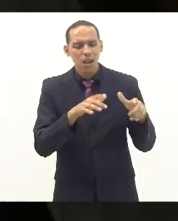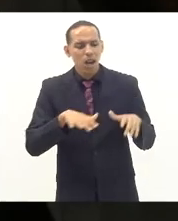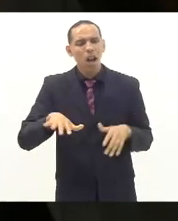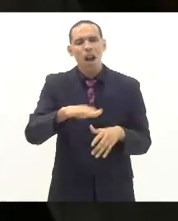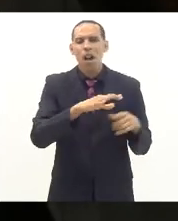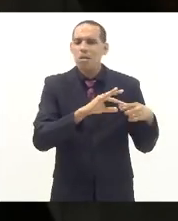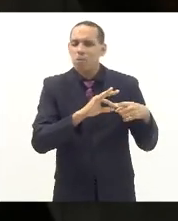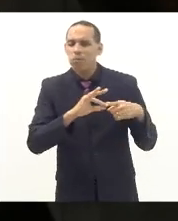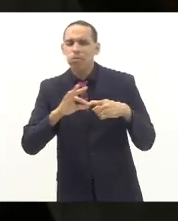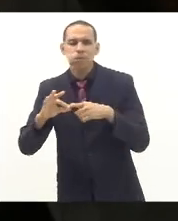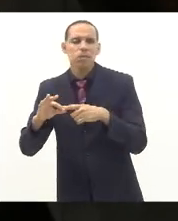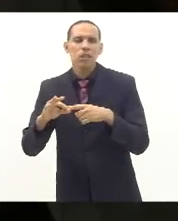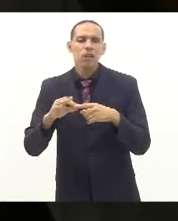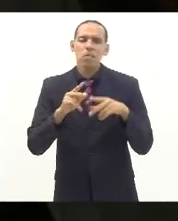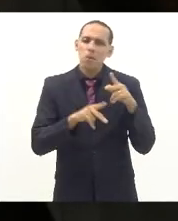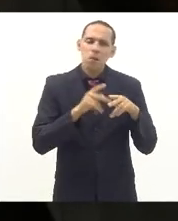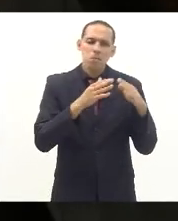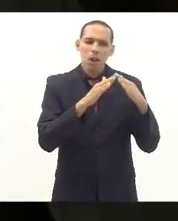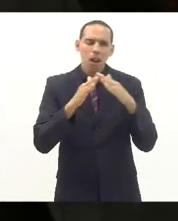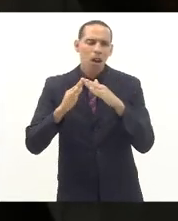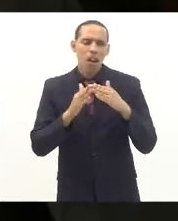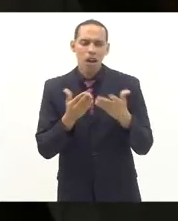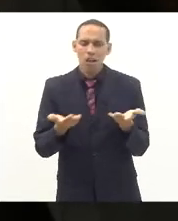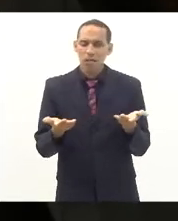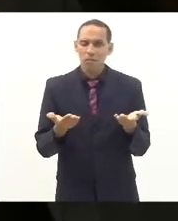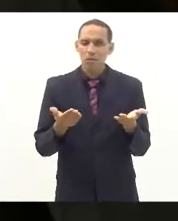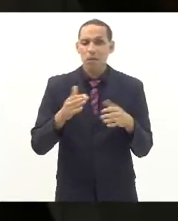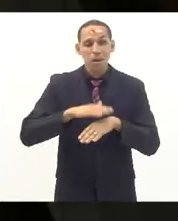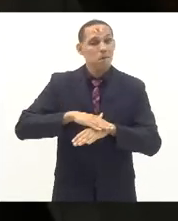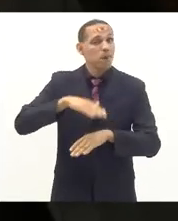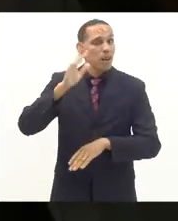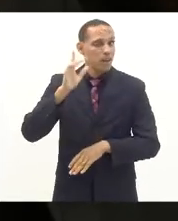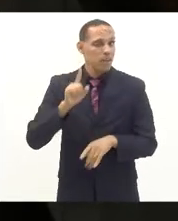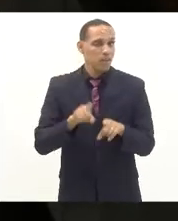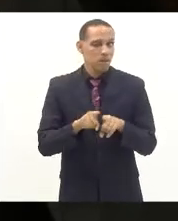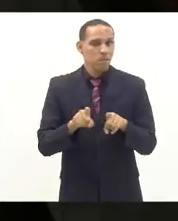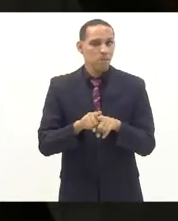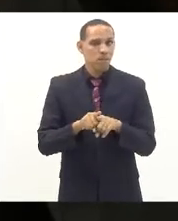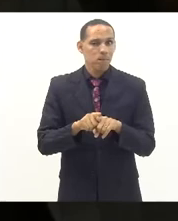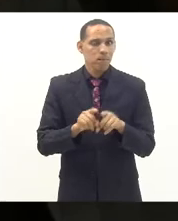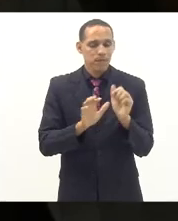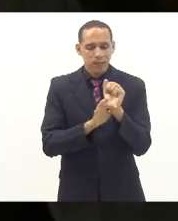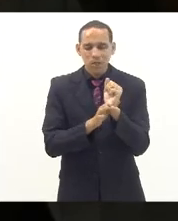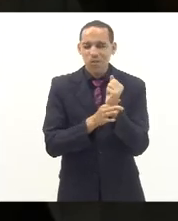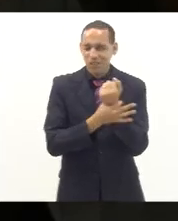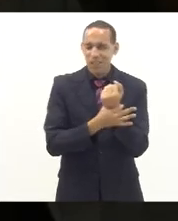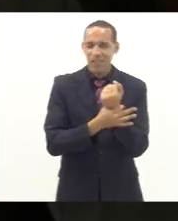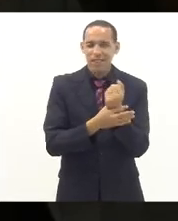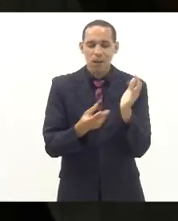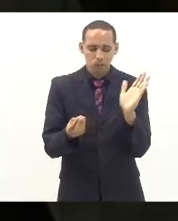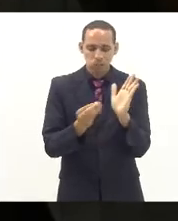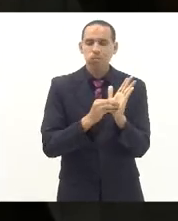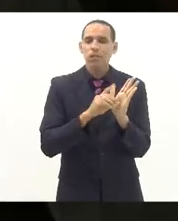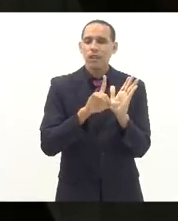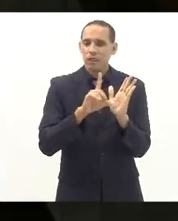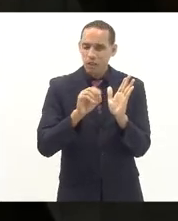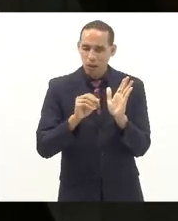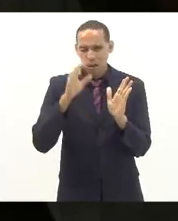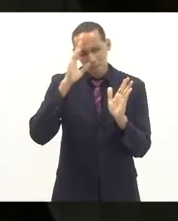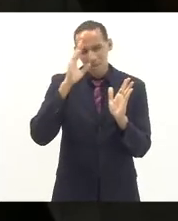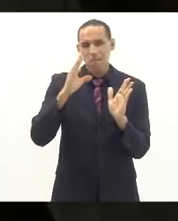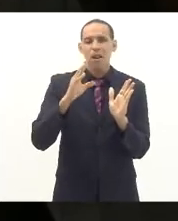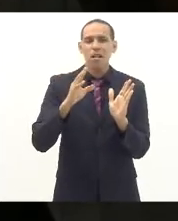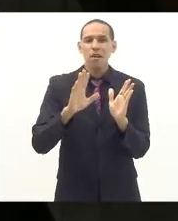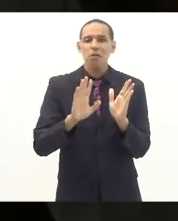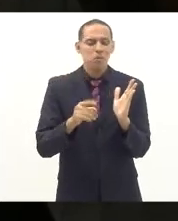periféricos nos territórios populares mais do que isso embora o eixo segurança continue aparecendo como eixo central